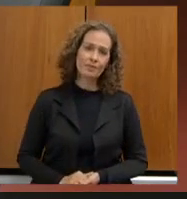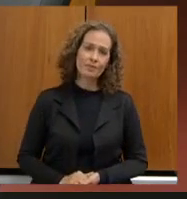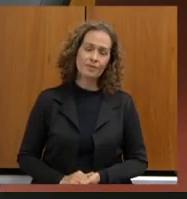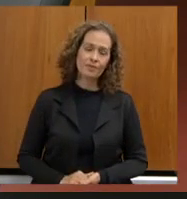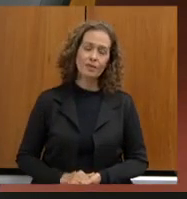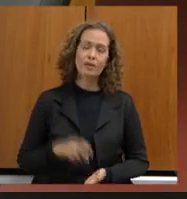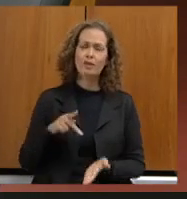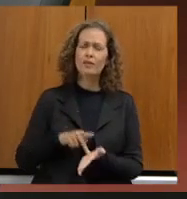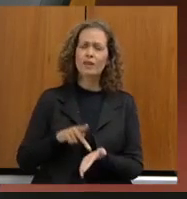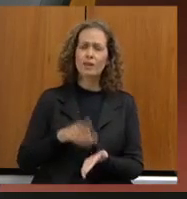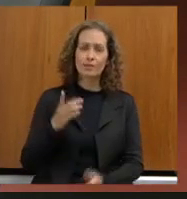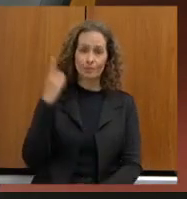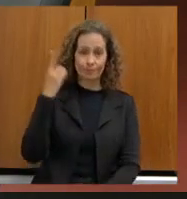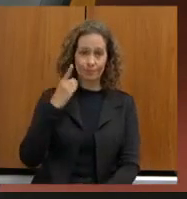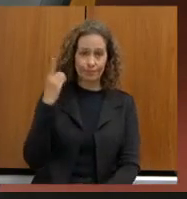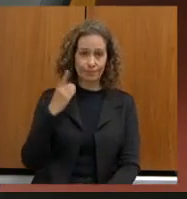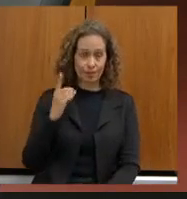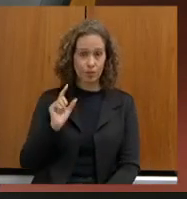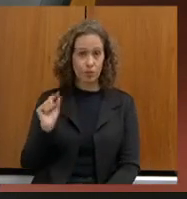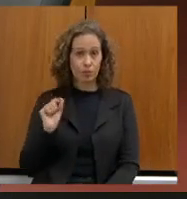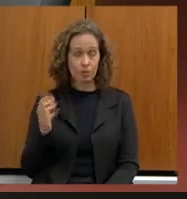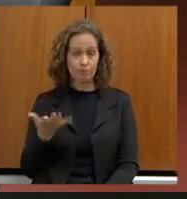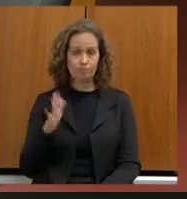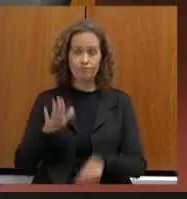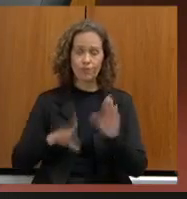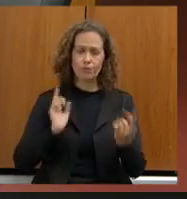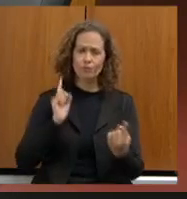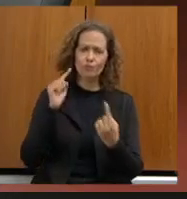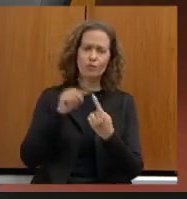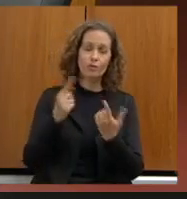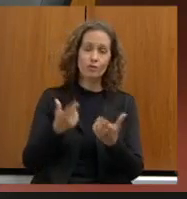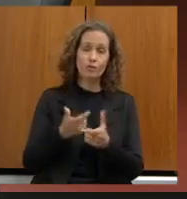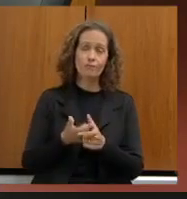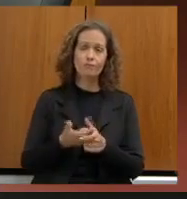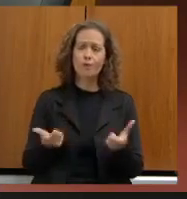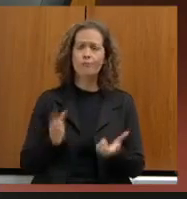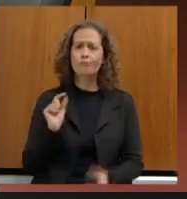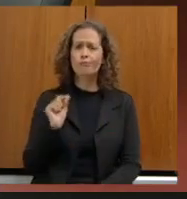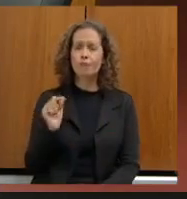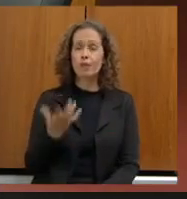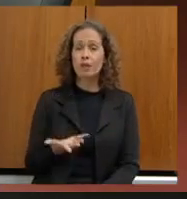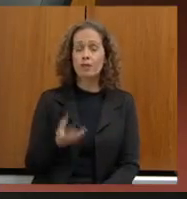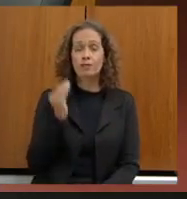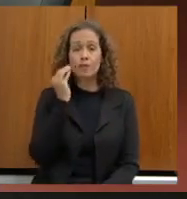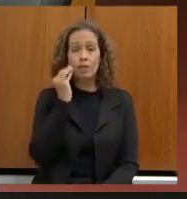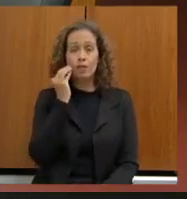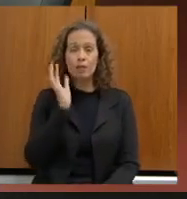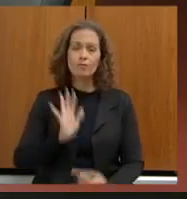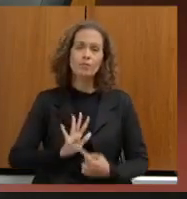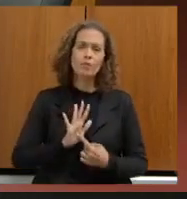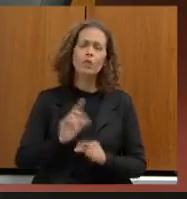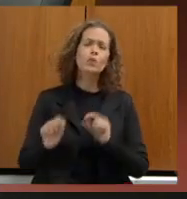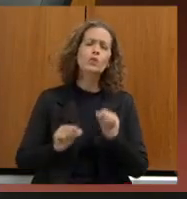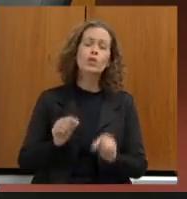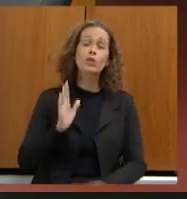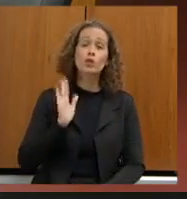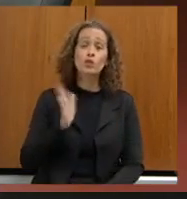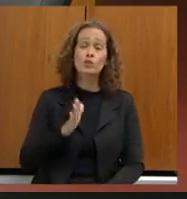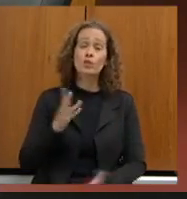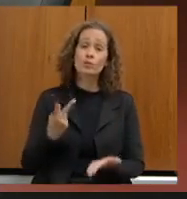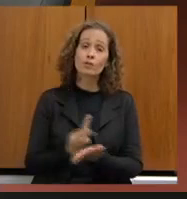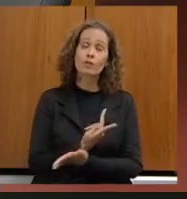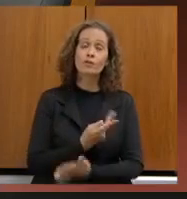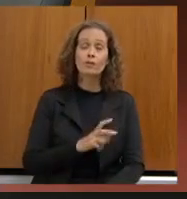na verdade Deputado a talvez a minha missão maior seja de tentar mostrar o que foi feita durante